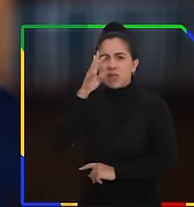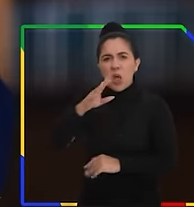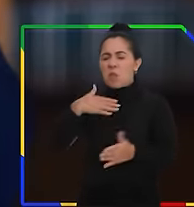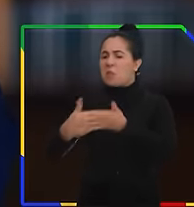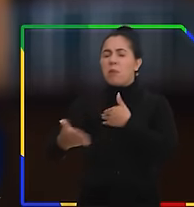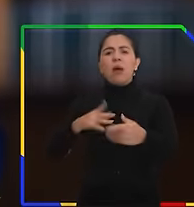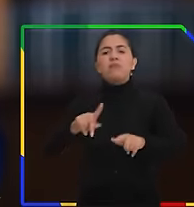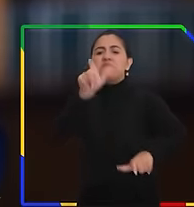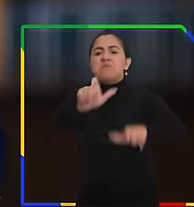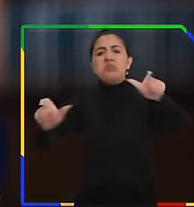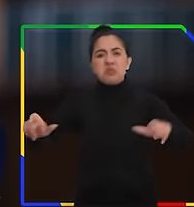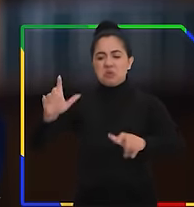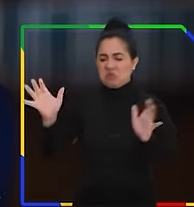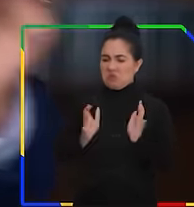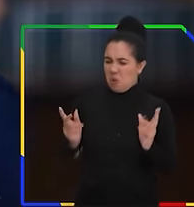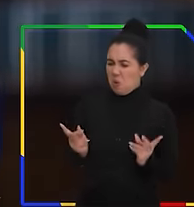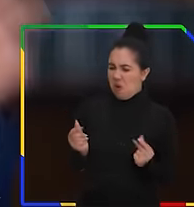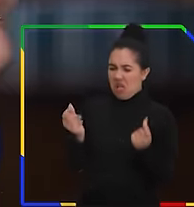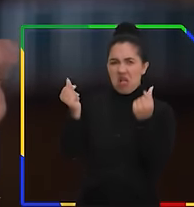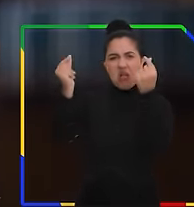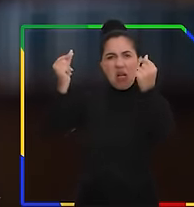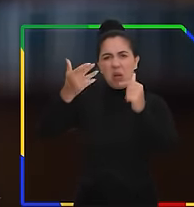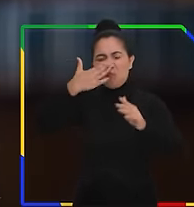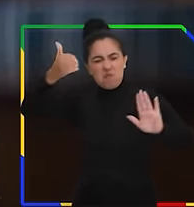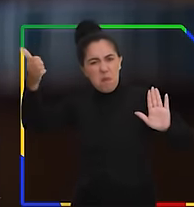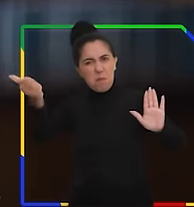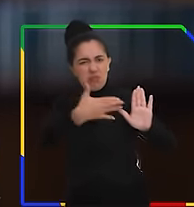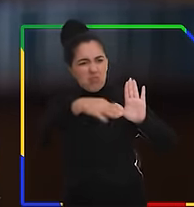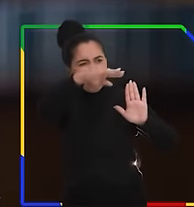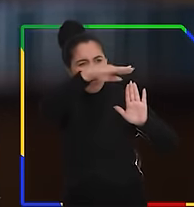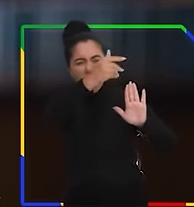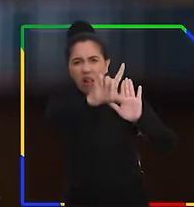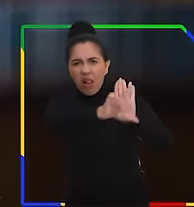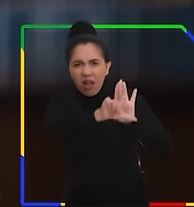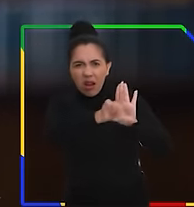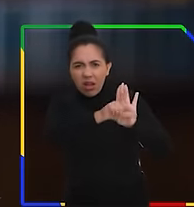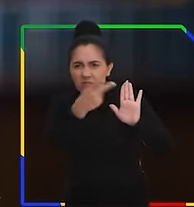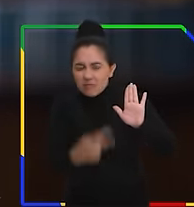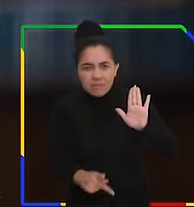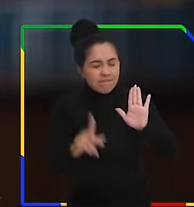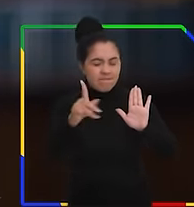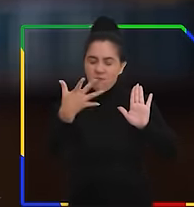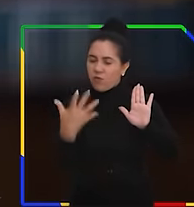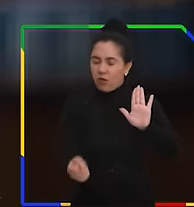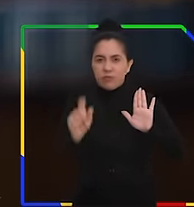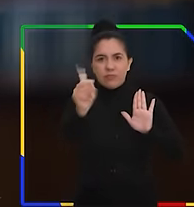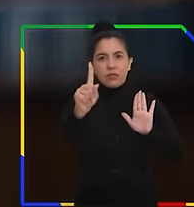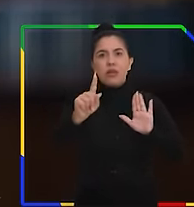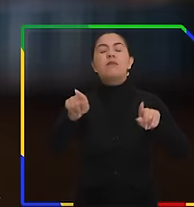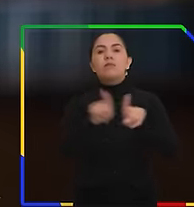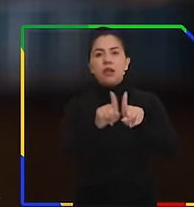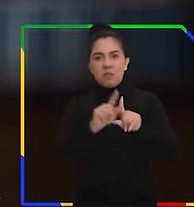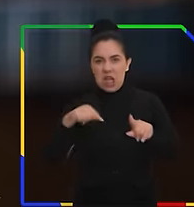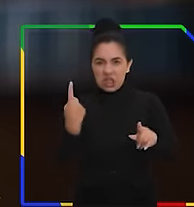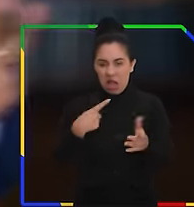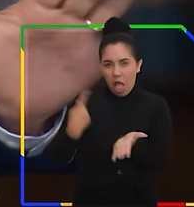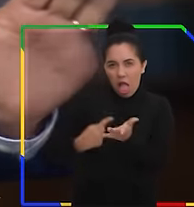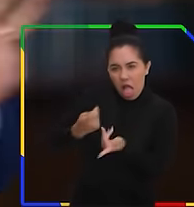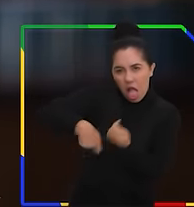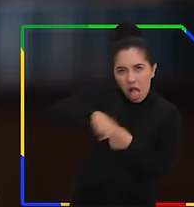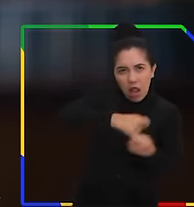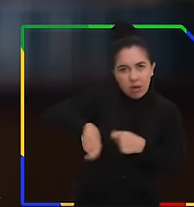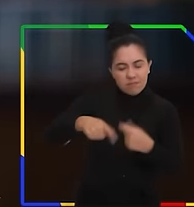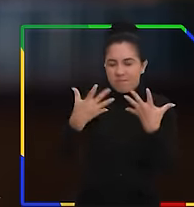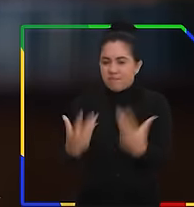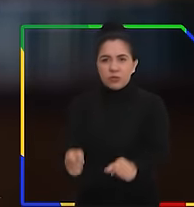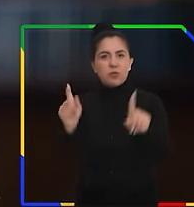com qualquer pessoa, tenha a fortuna que tiver, que desafie a legislação brasileira. Nossa soberania não está